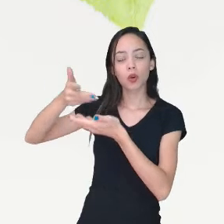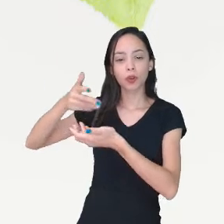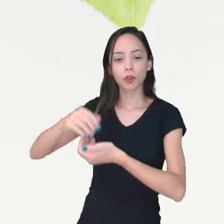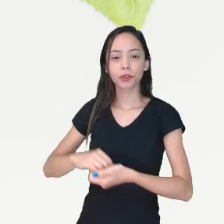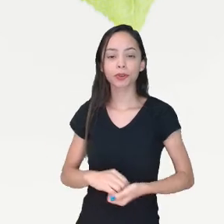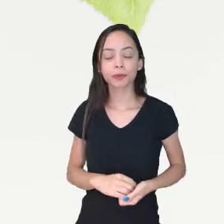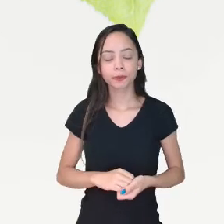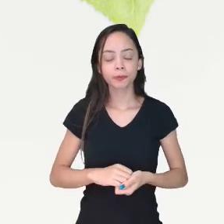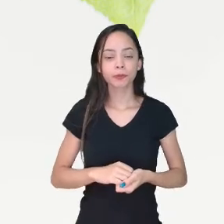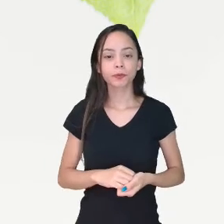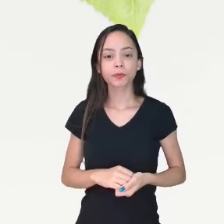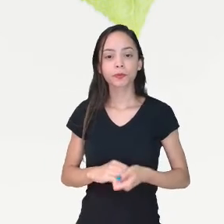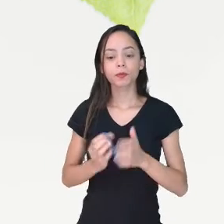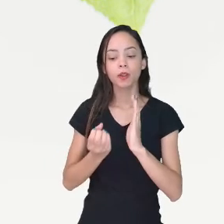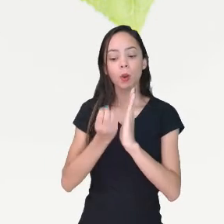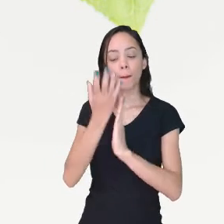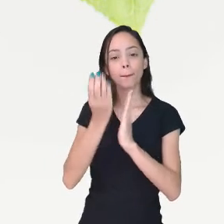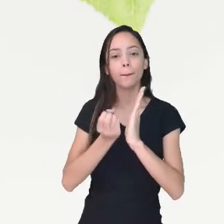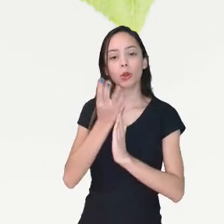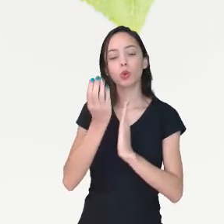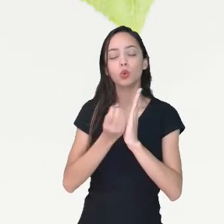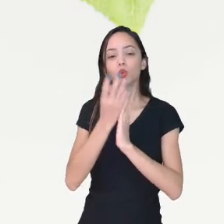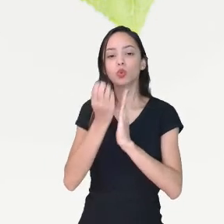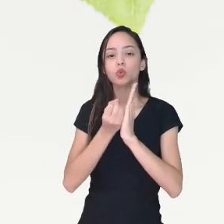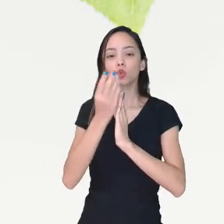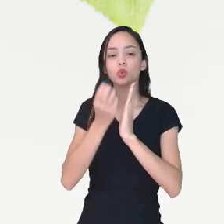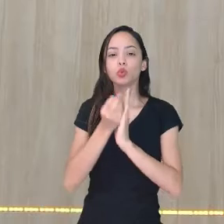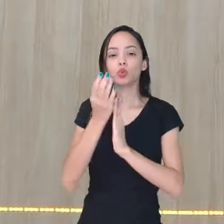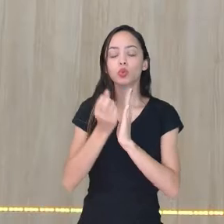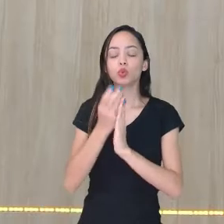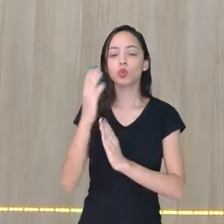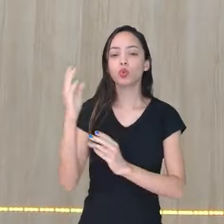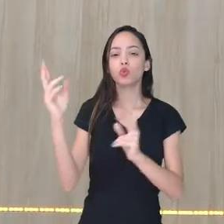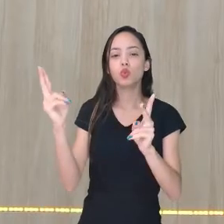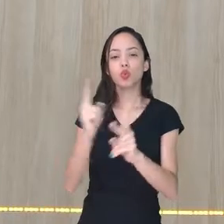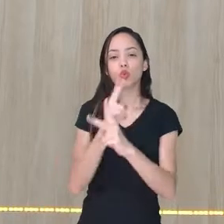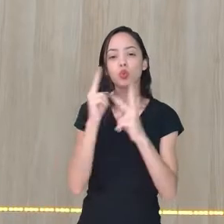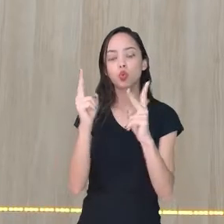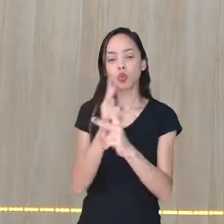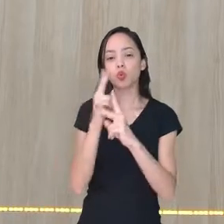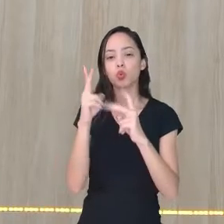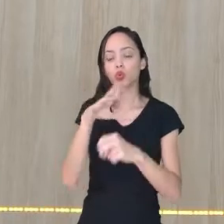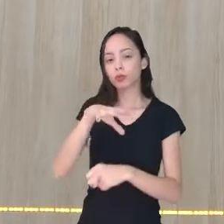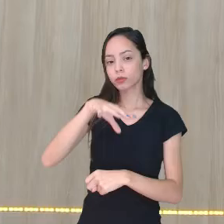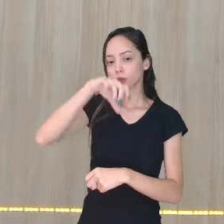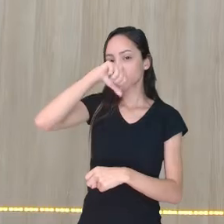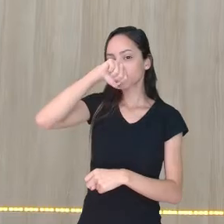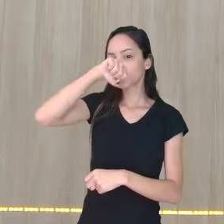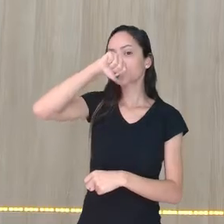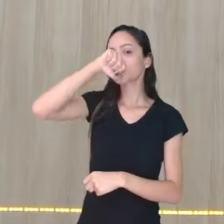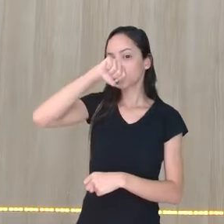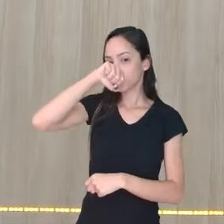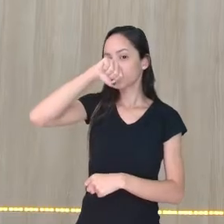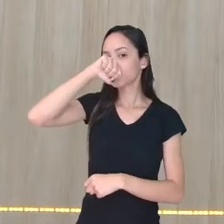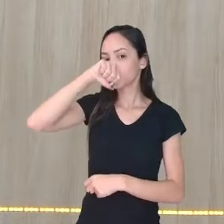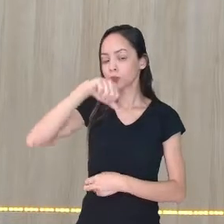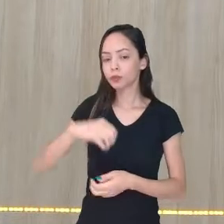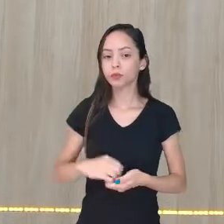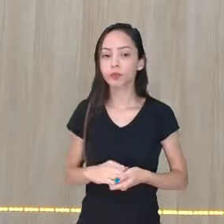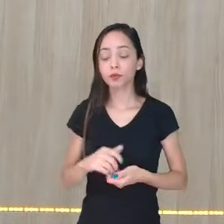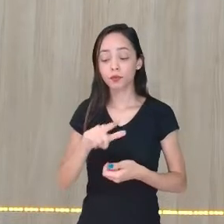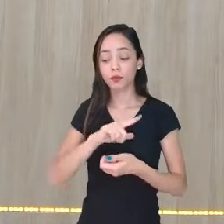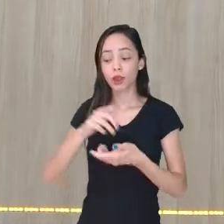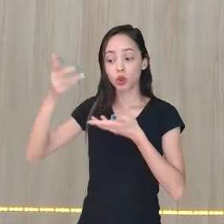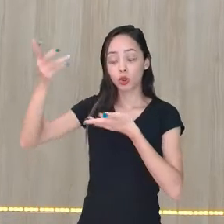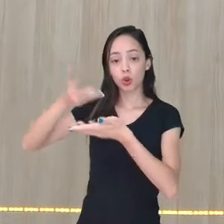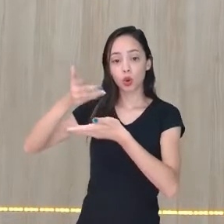seres vivos, né? Ela vai liberar esse oxigênio para a atmosfera, vai liberar esse oxigênio para o ar, vai fazer essa troca de